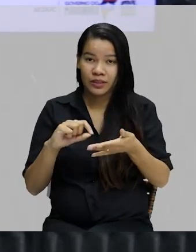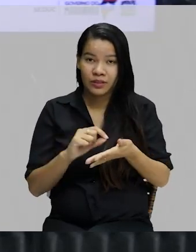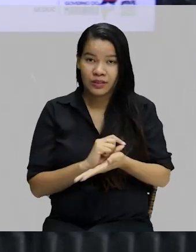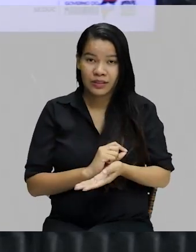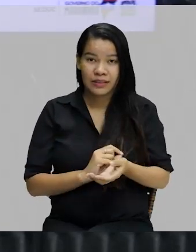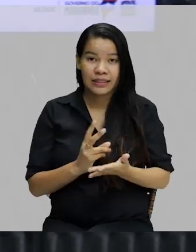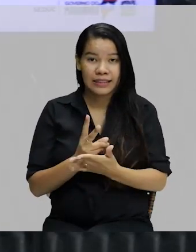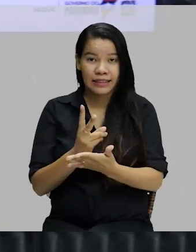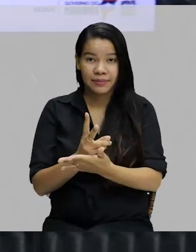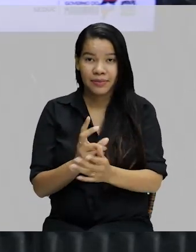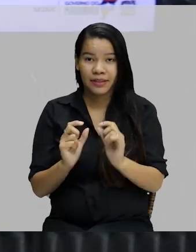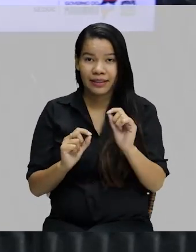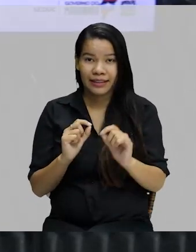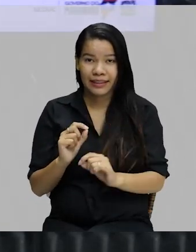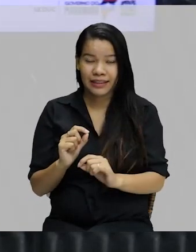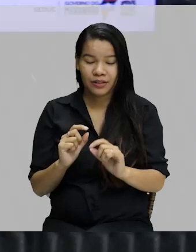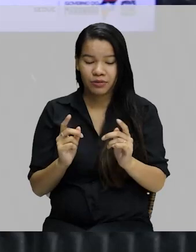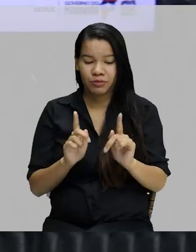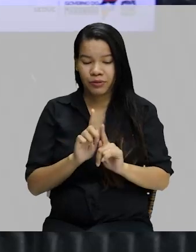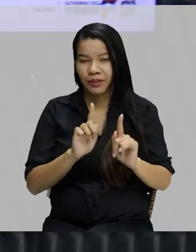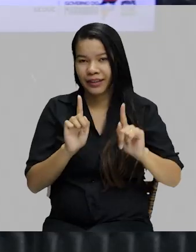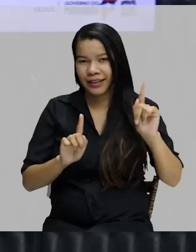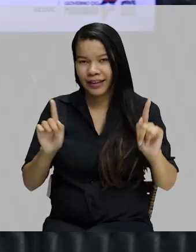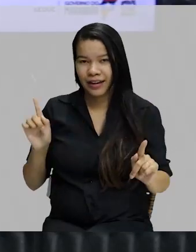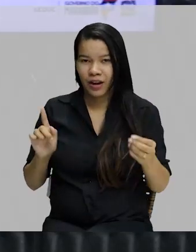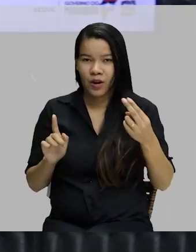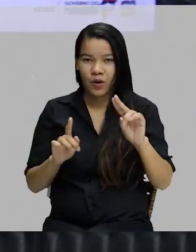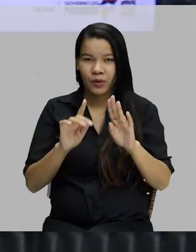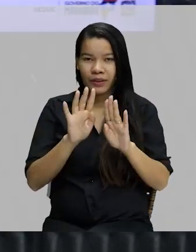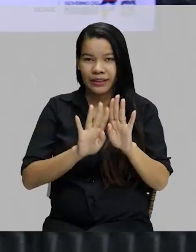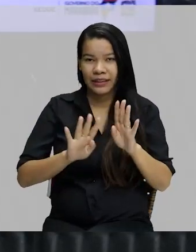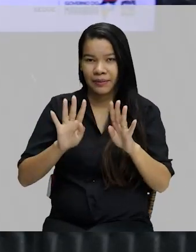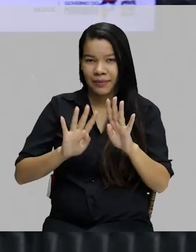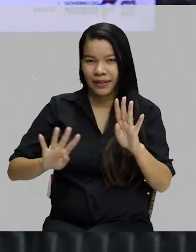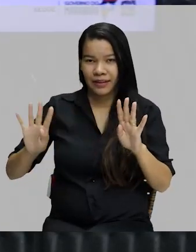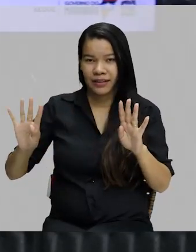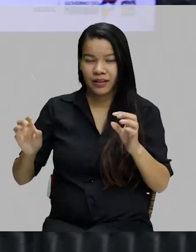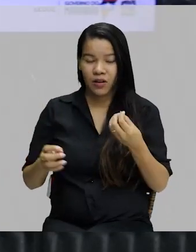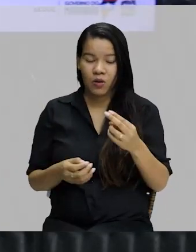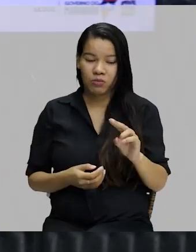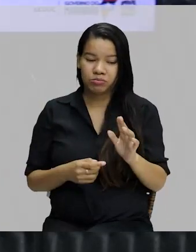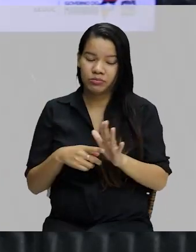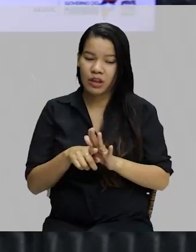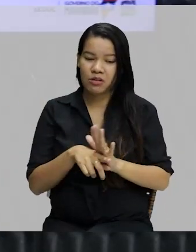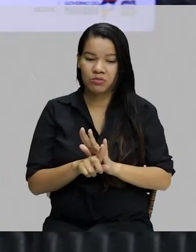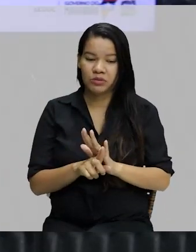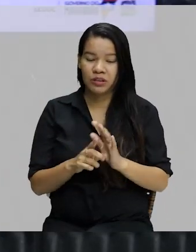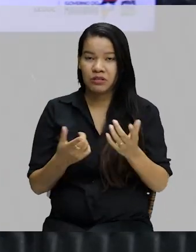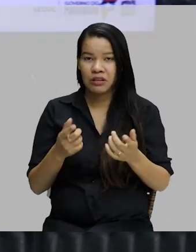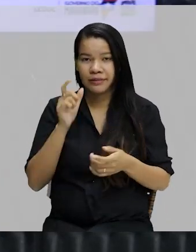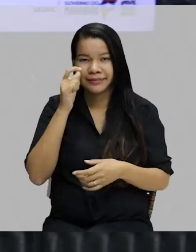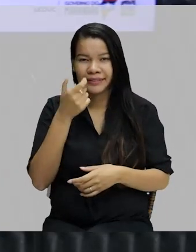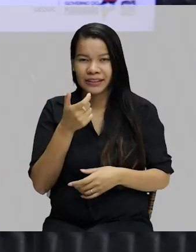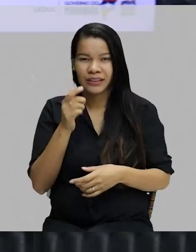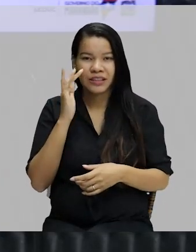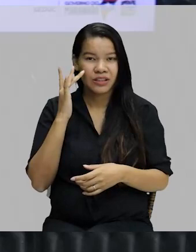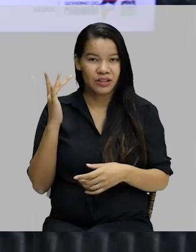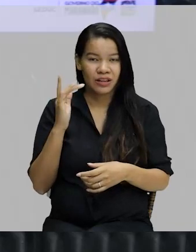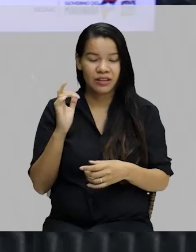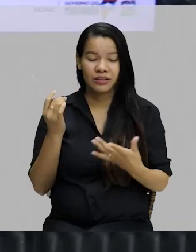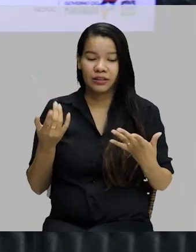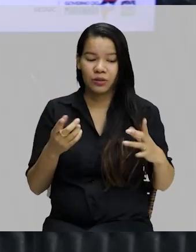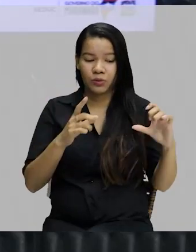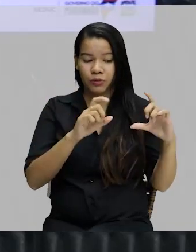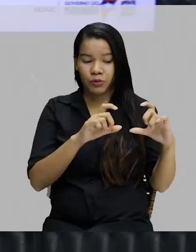E sempre que aquele gráfico, tabela ou questão chamar sua atenção, printa a tela, passa